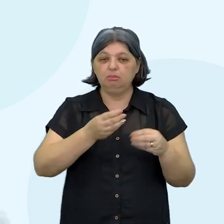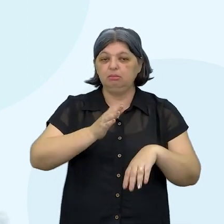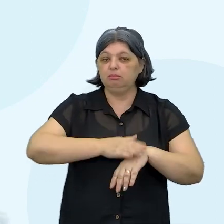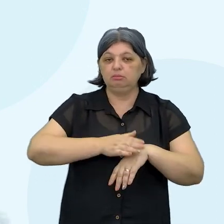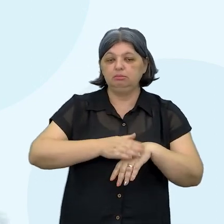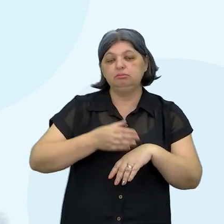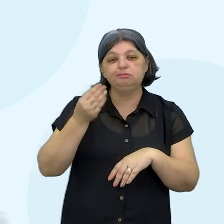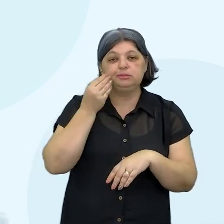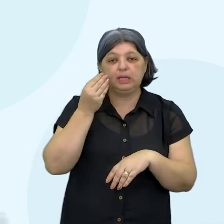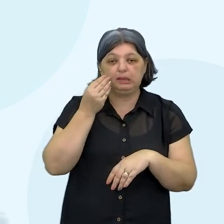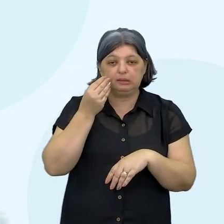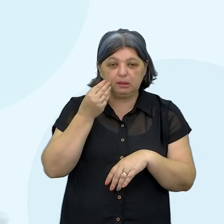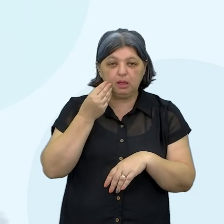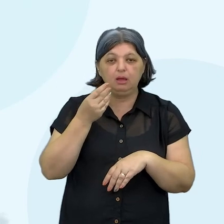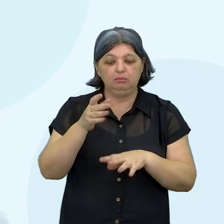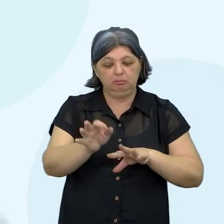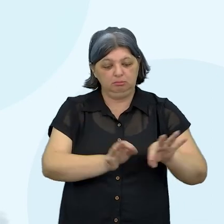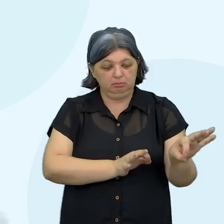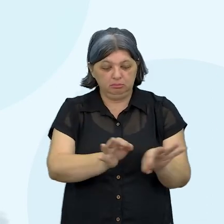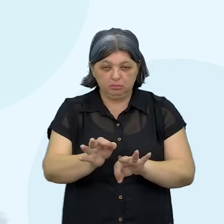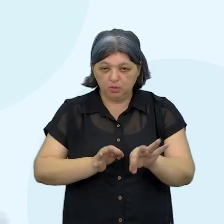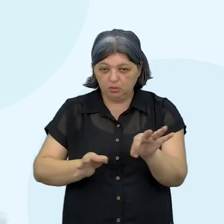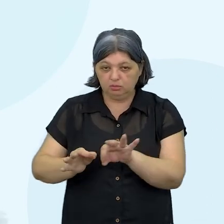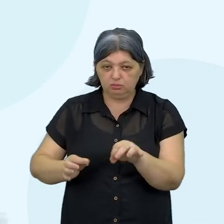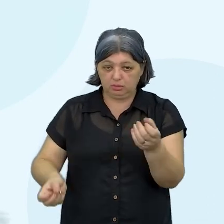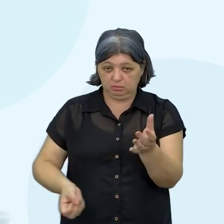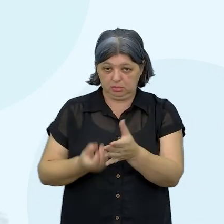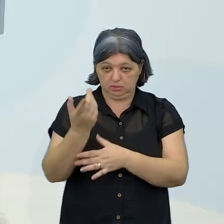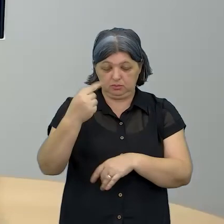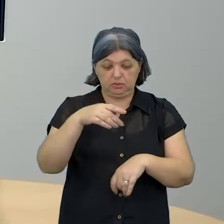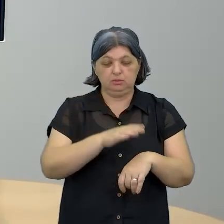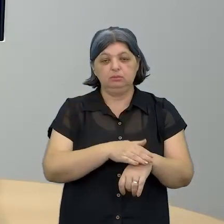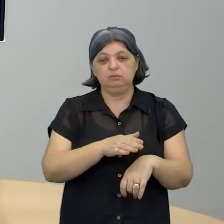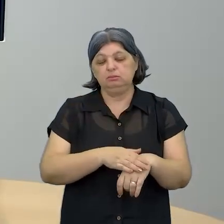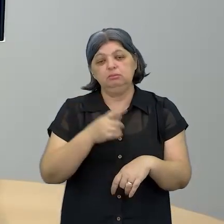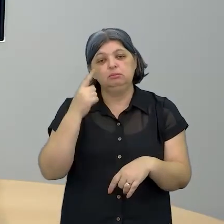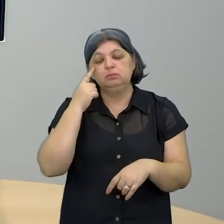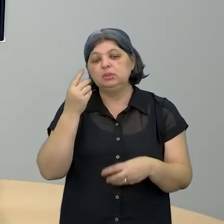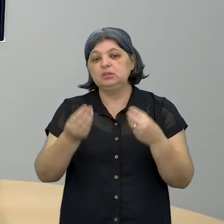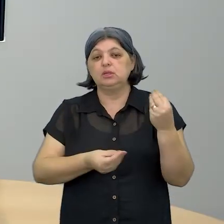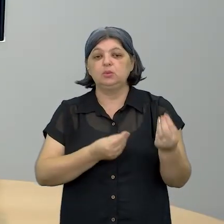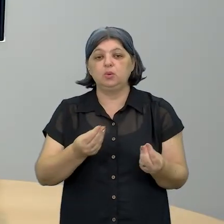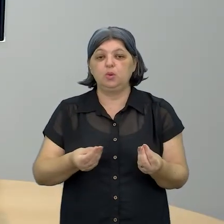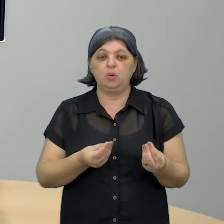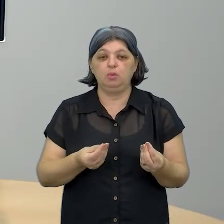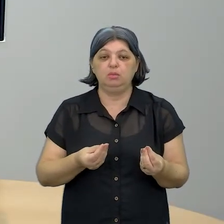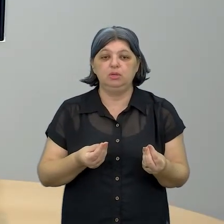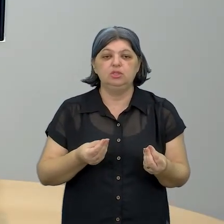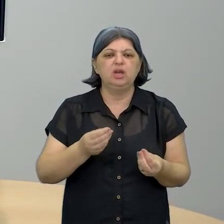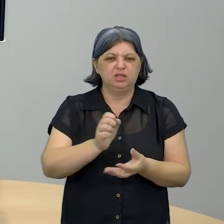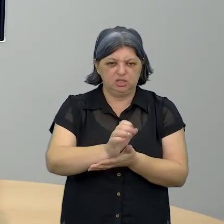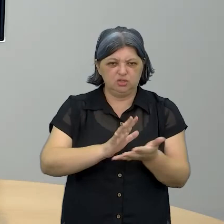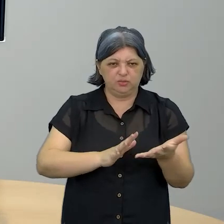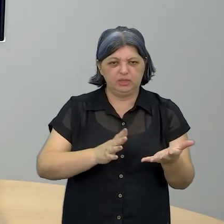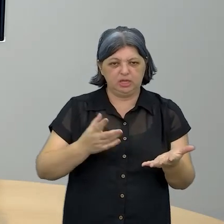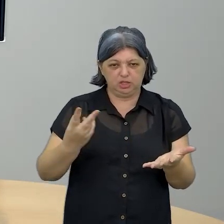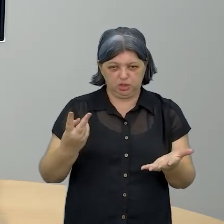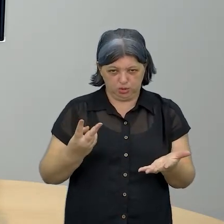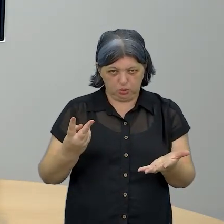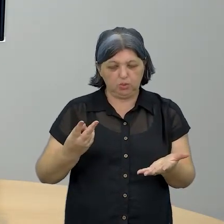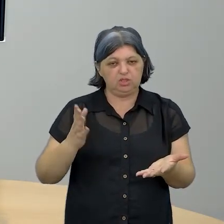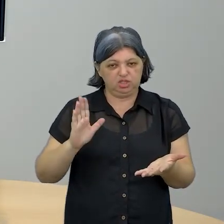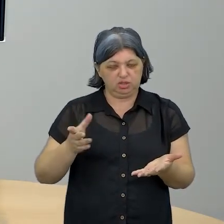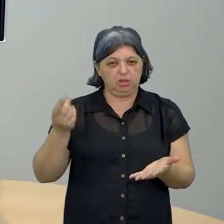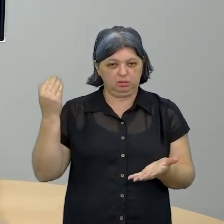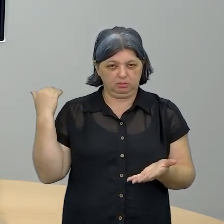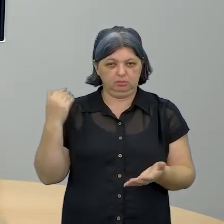tentar concretizar o projeto que vocês fizeram e já estão pensando aí desde a atividade 2. Então, agora que a